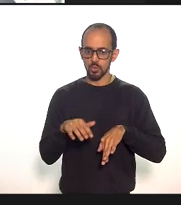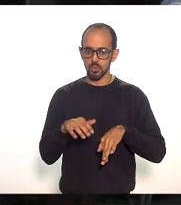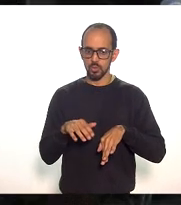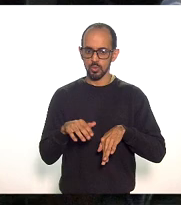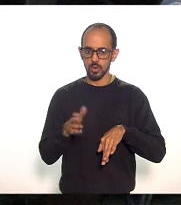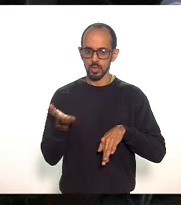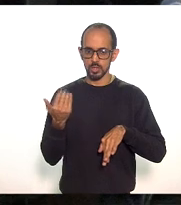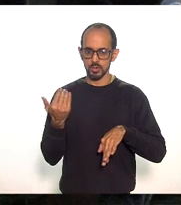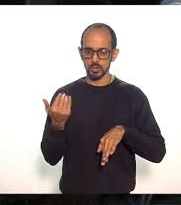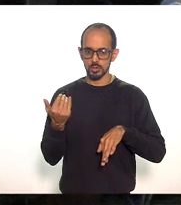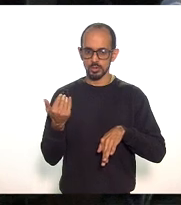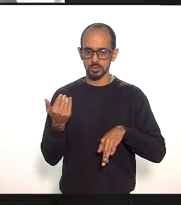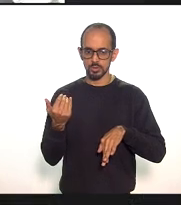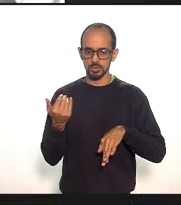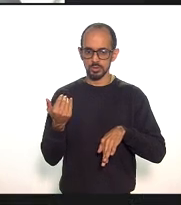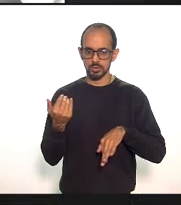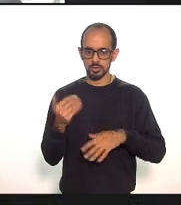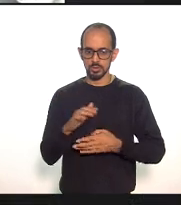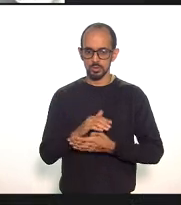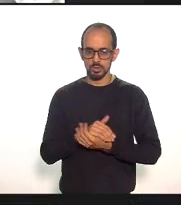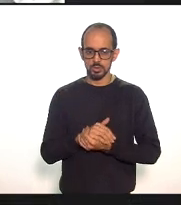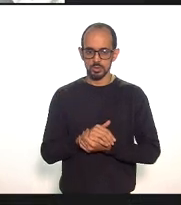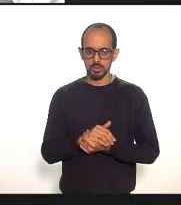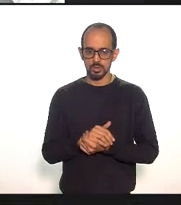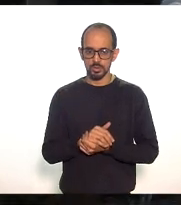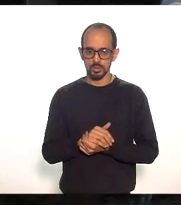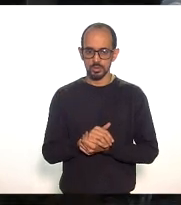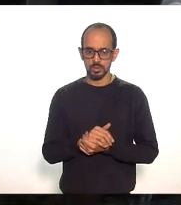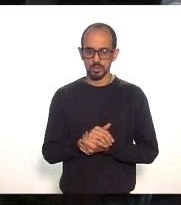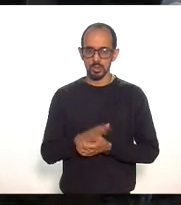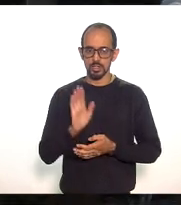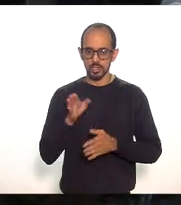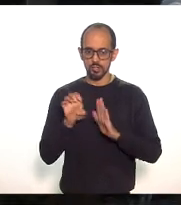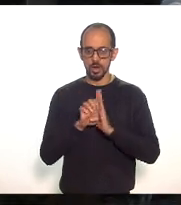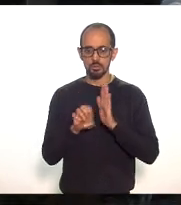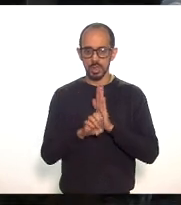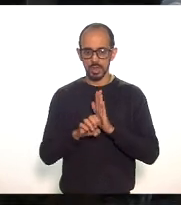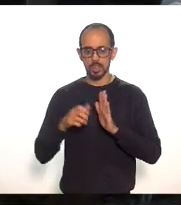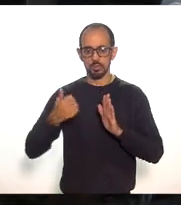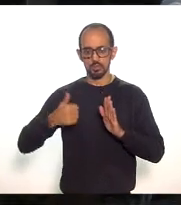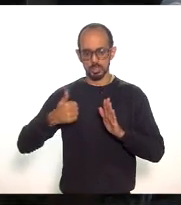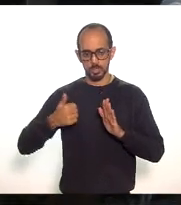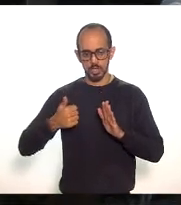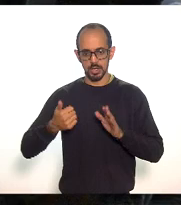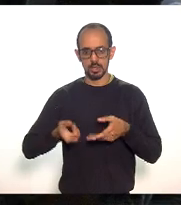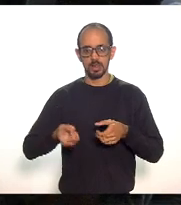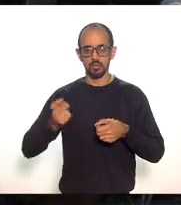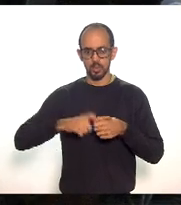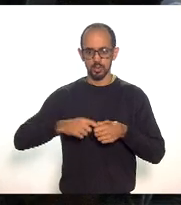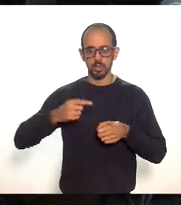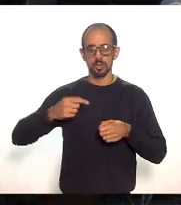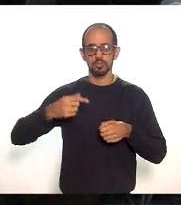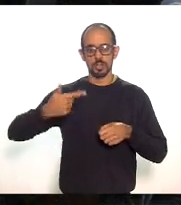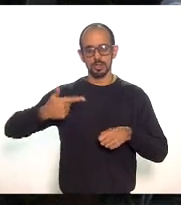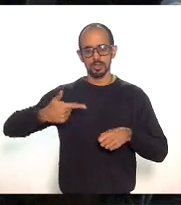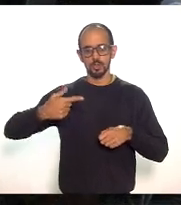Está a redação do vencido. Pode receber. Ele já foi emendado em primeira e está vindo segunda